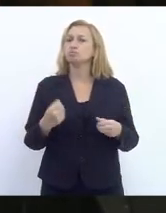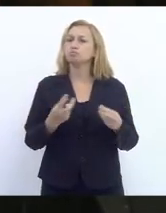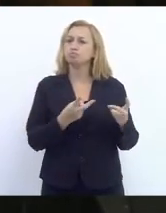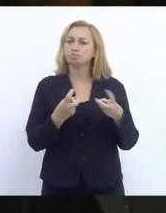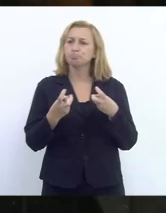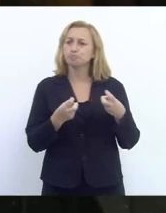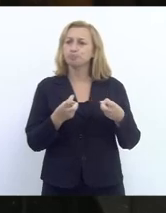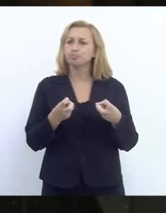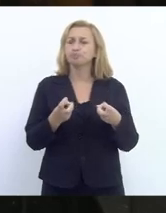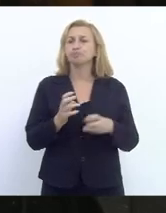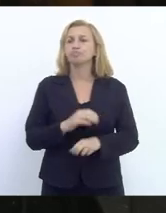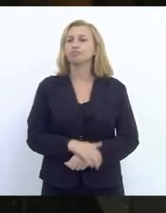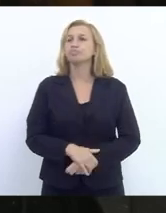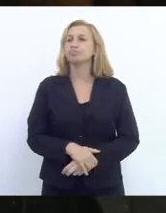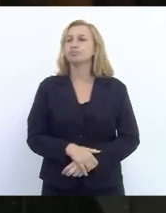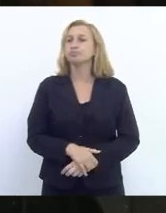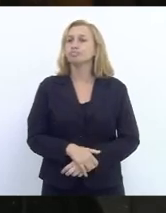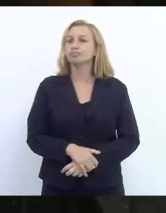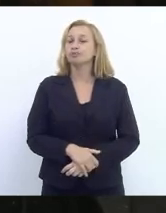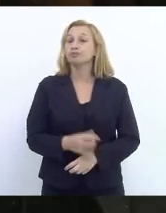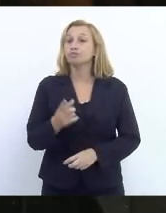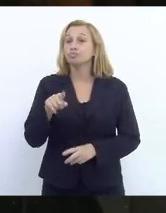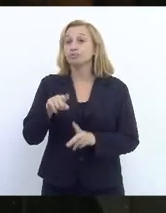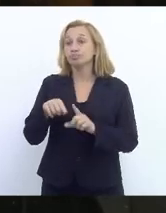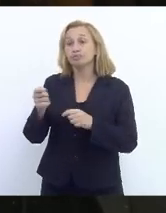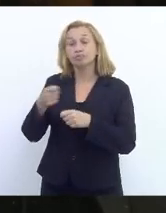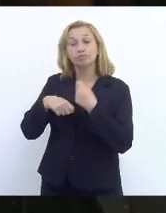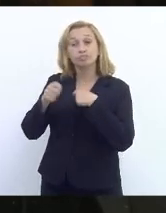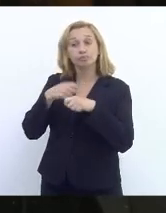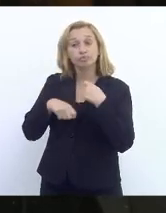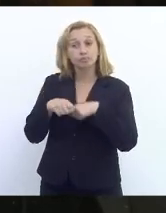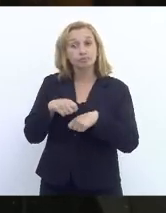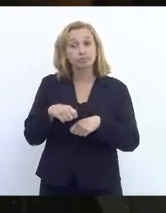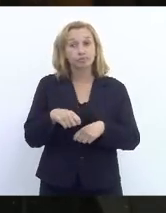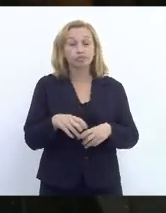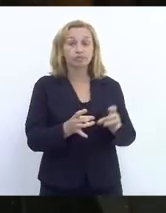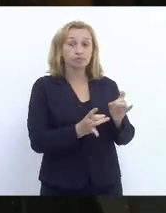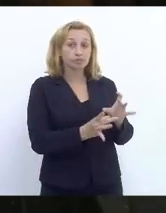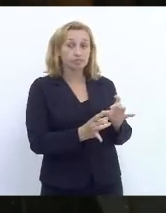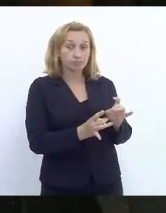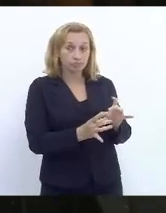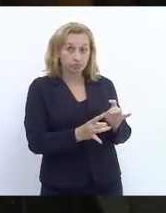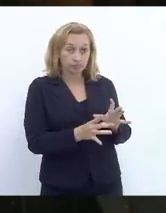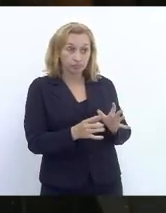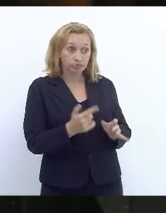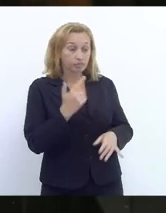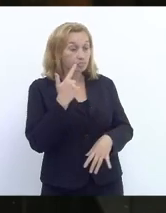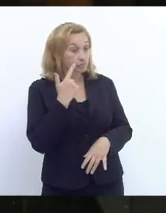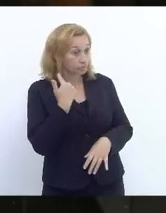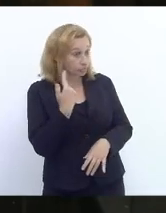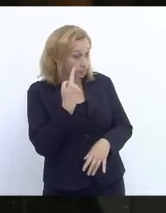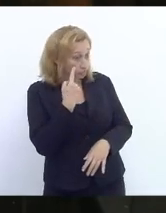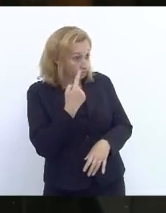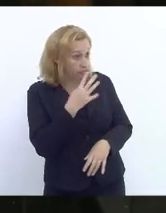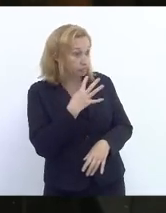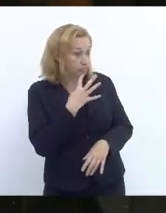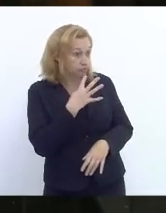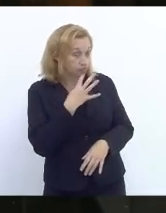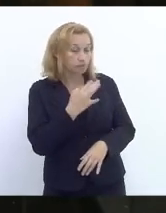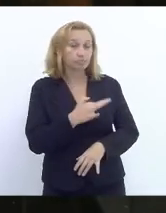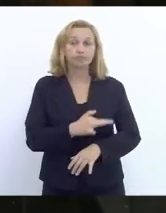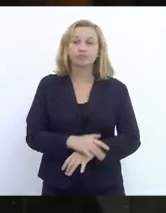revisto o que a economia de mercado que essa que nós conhecemos